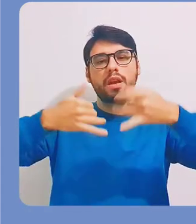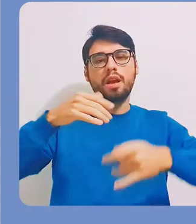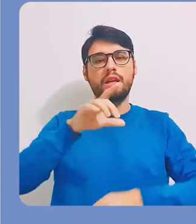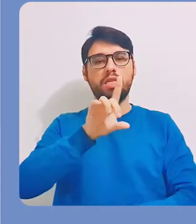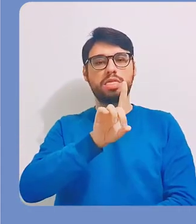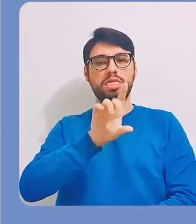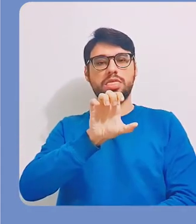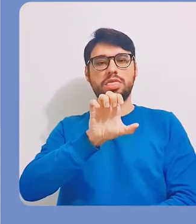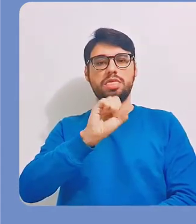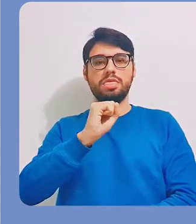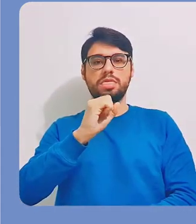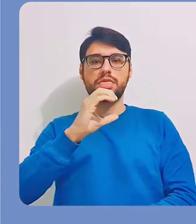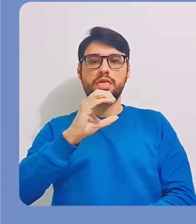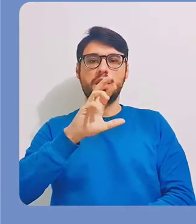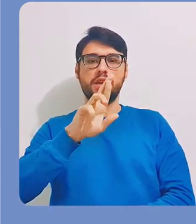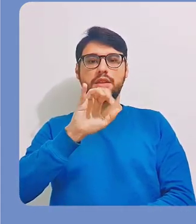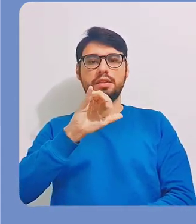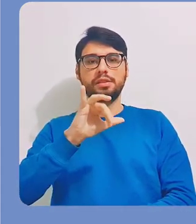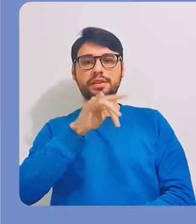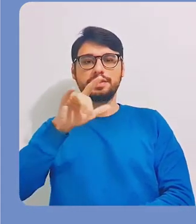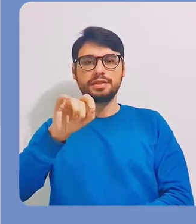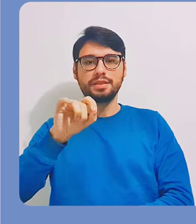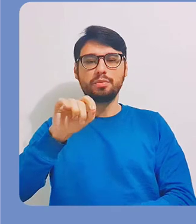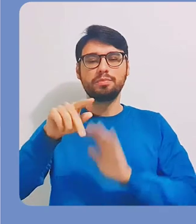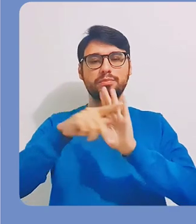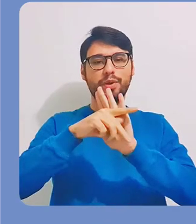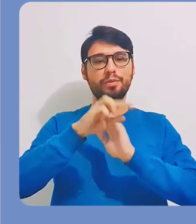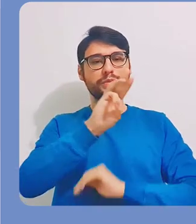posso fornecer uma breve descrição.